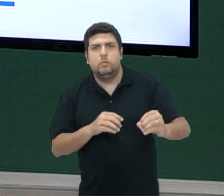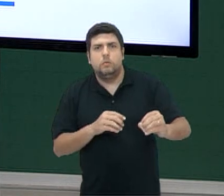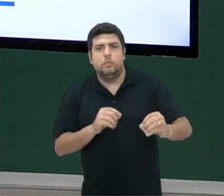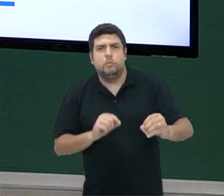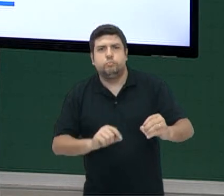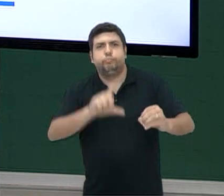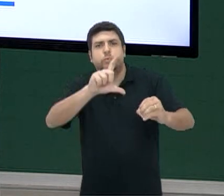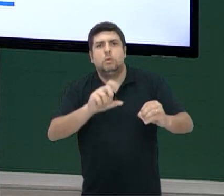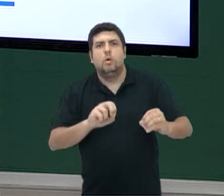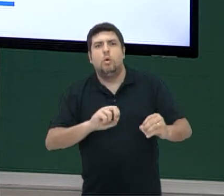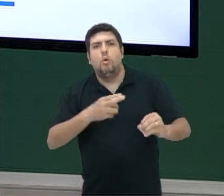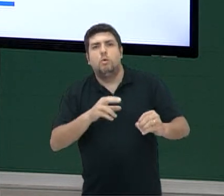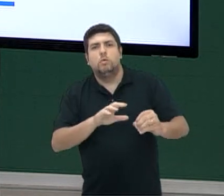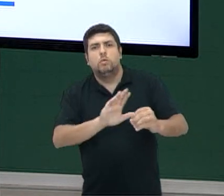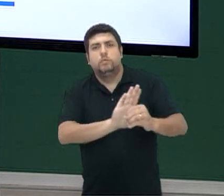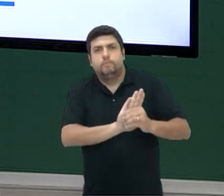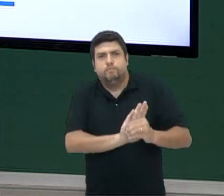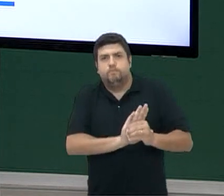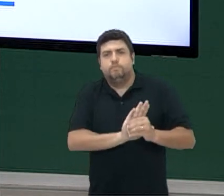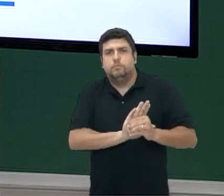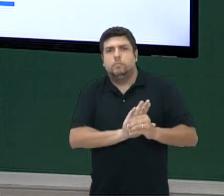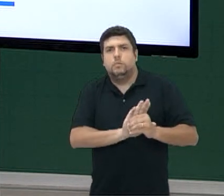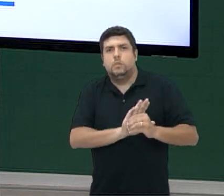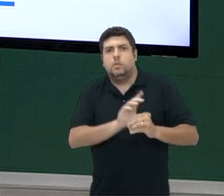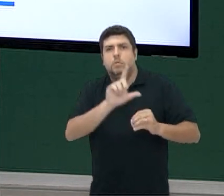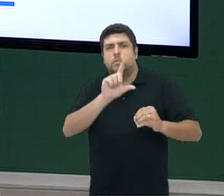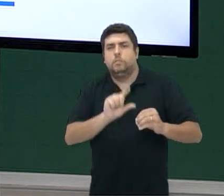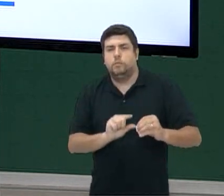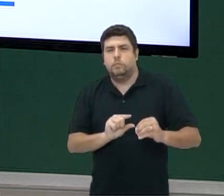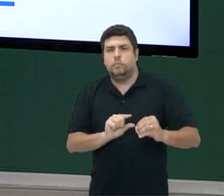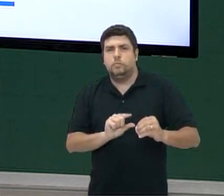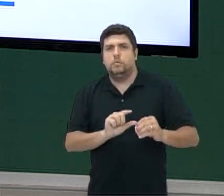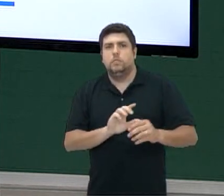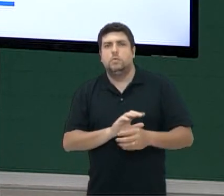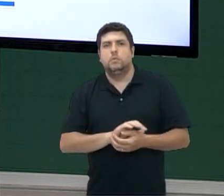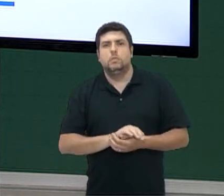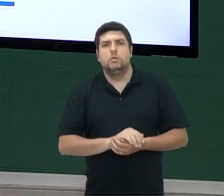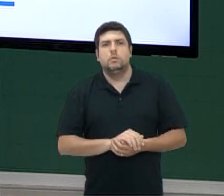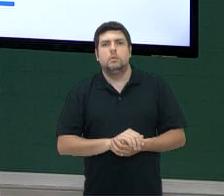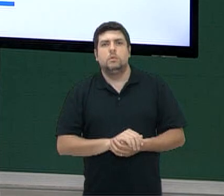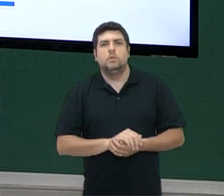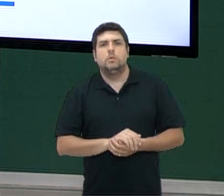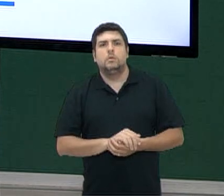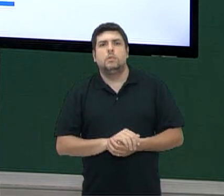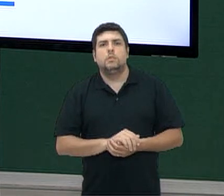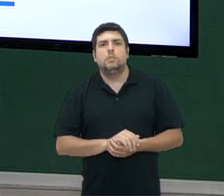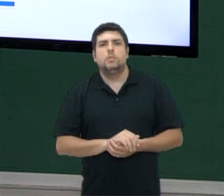de um impulso de uma força. Ok? Bem,